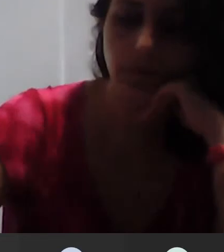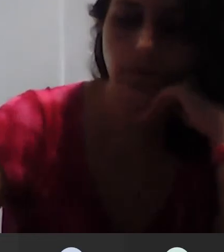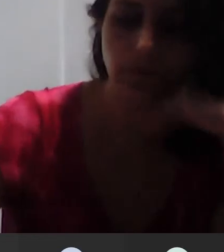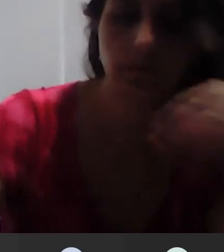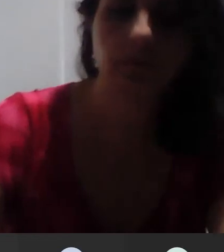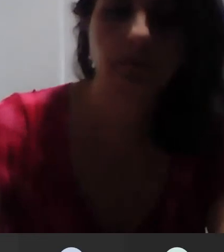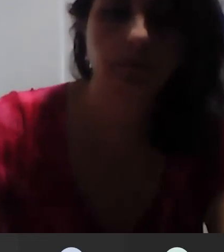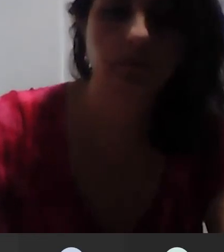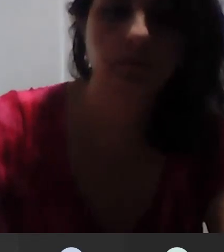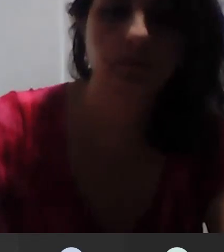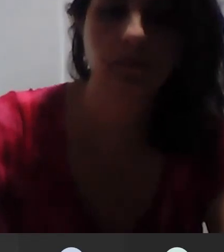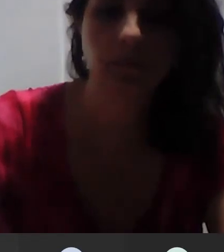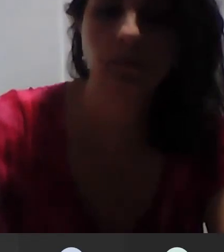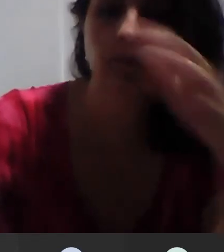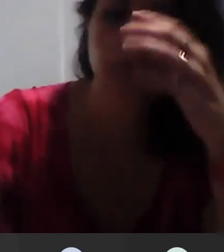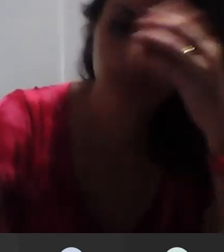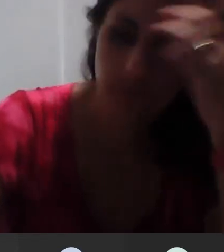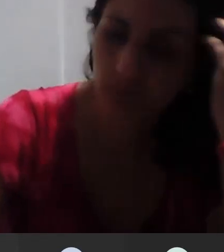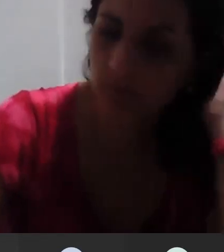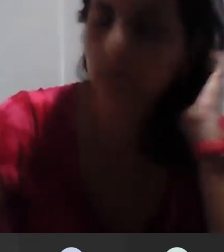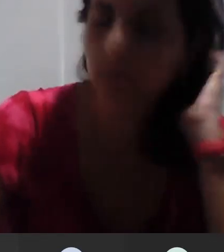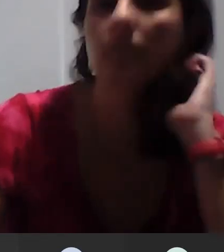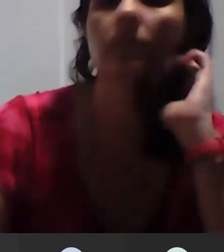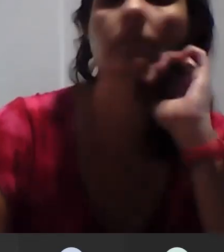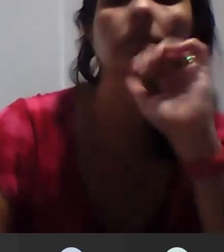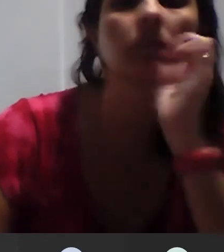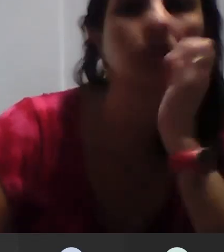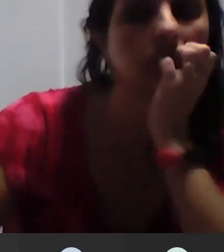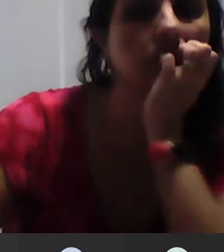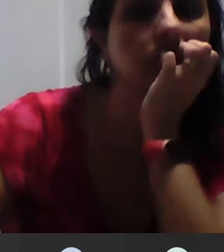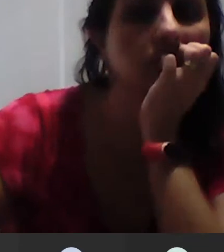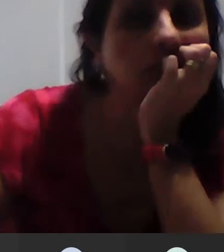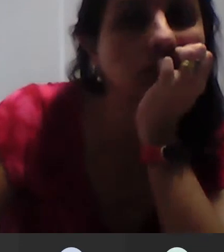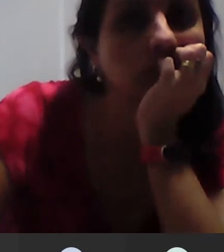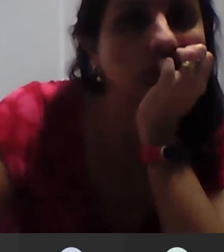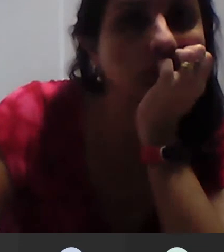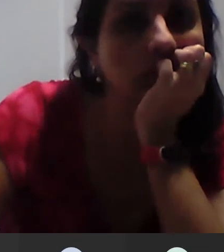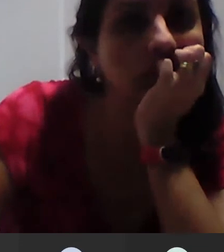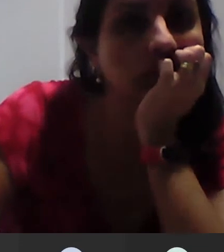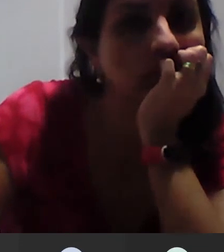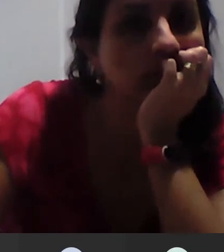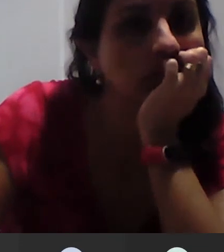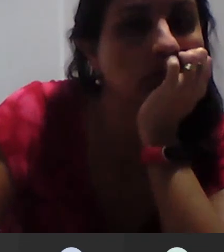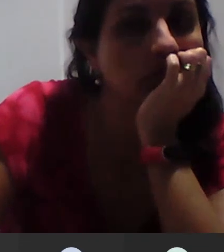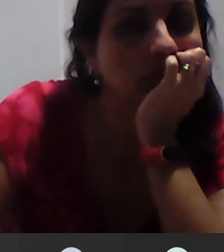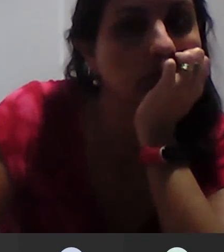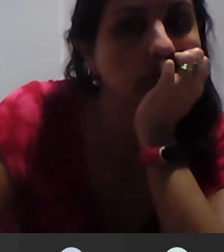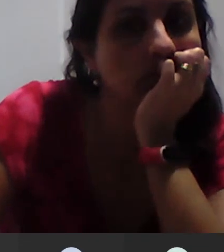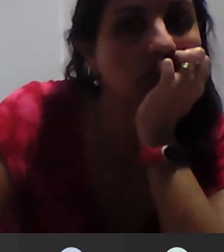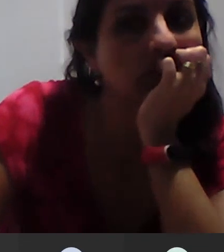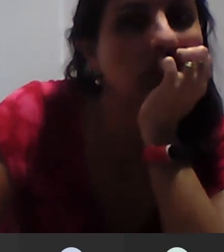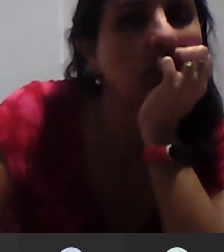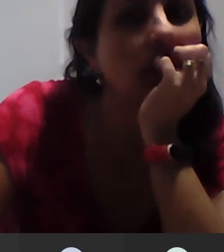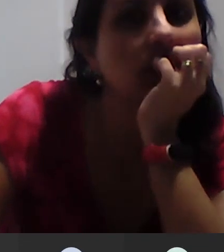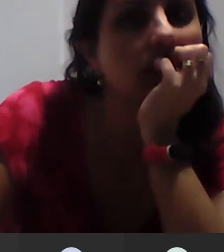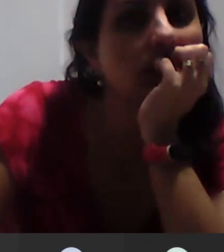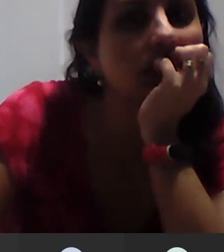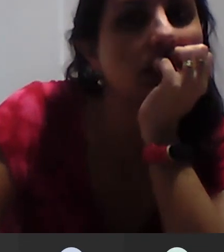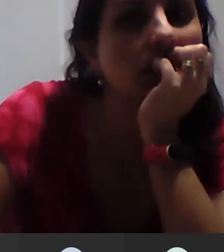essa determinação, né? Os testes que são utilizados para fazer. Então, vamos compartilhar o vídeo